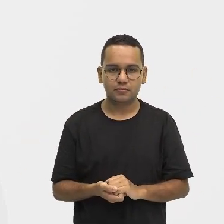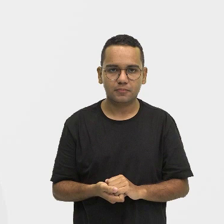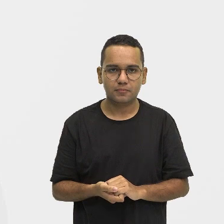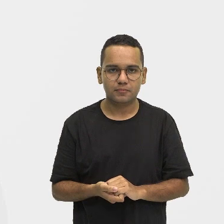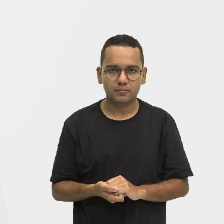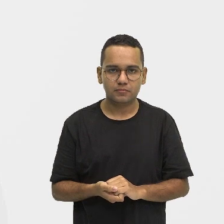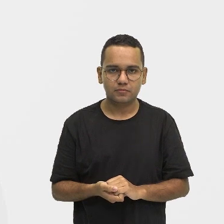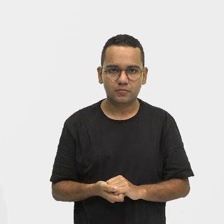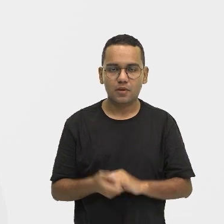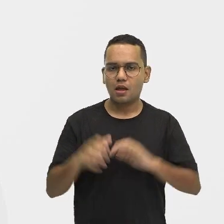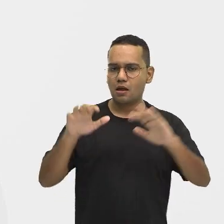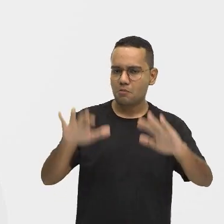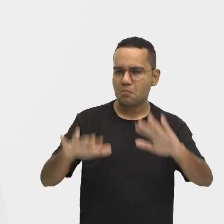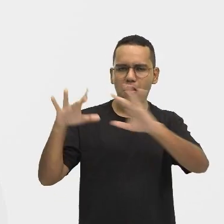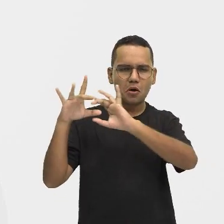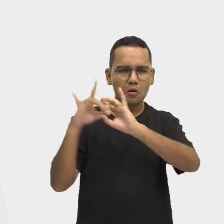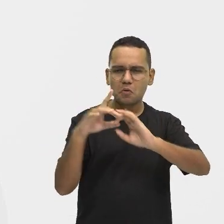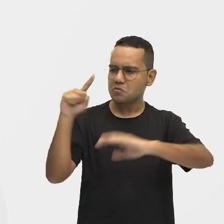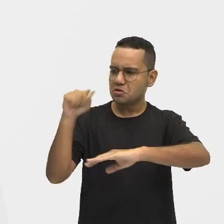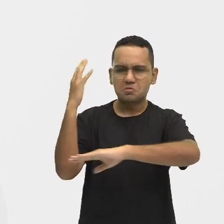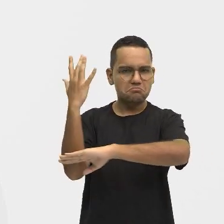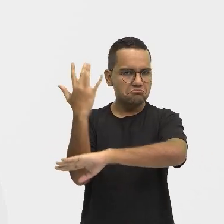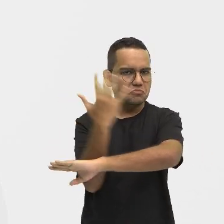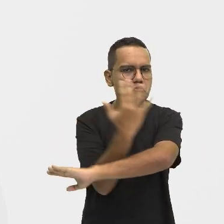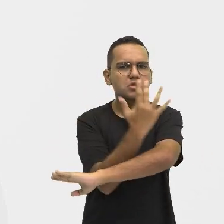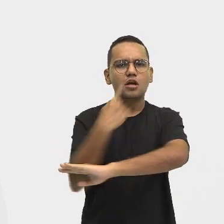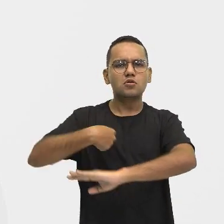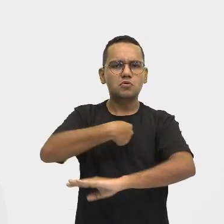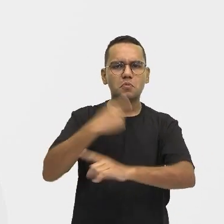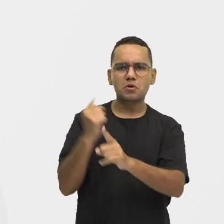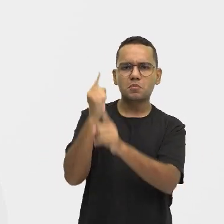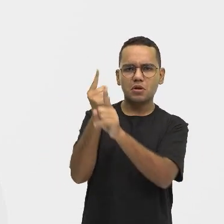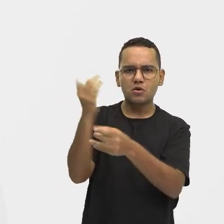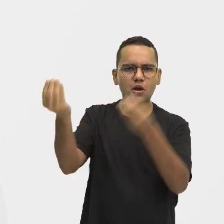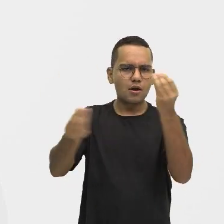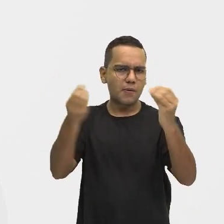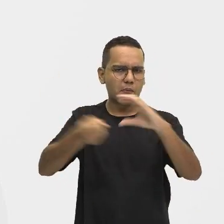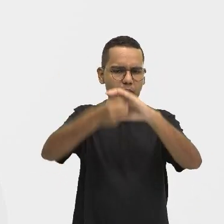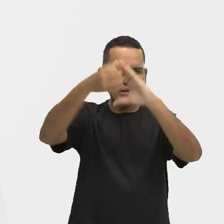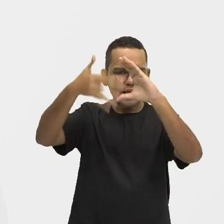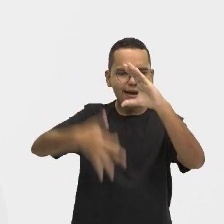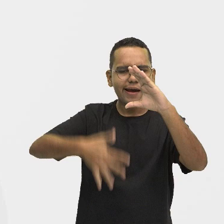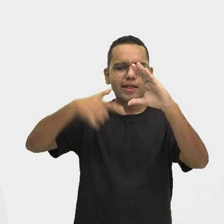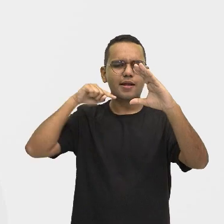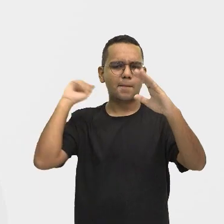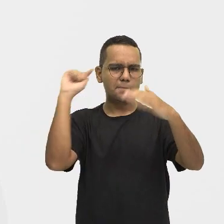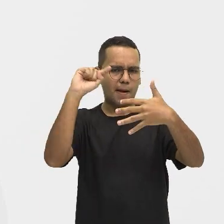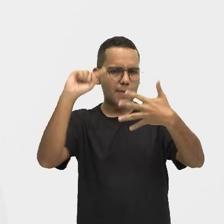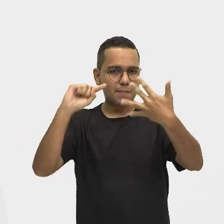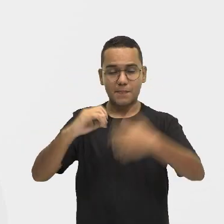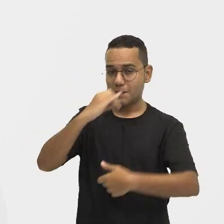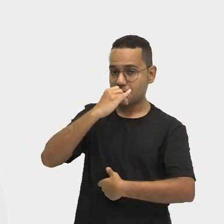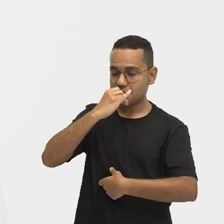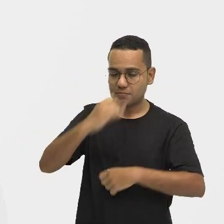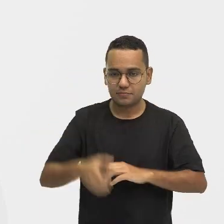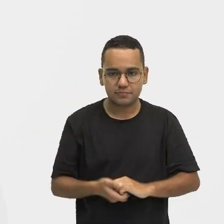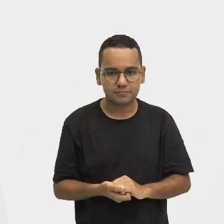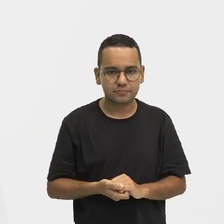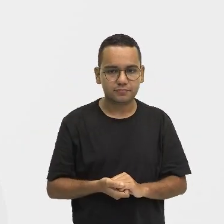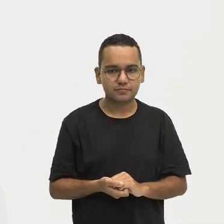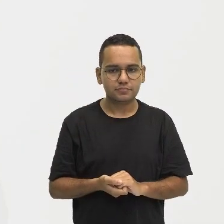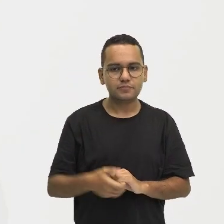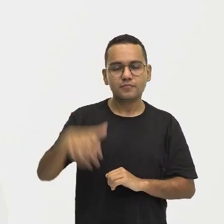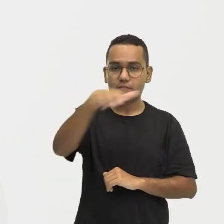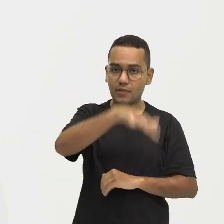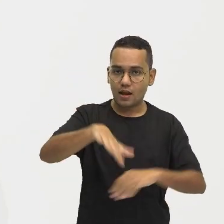E aí, o Cerrado, a gente vai encontrar algumas características que a gente pode ver aqui, olha só. Nesse espaço